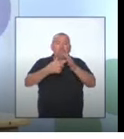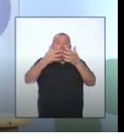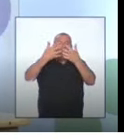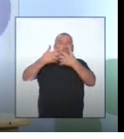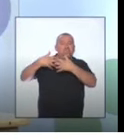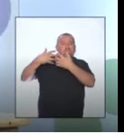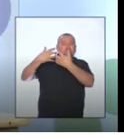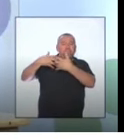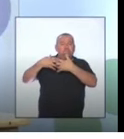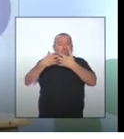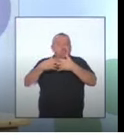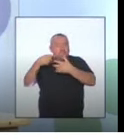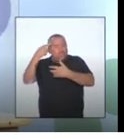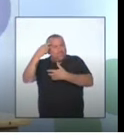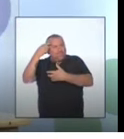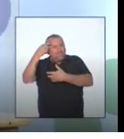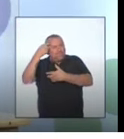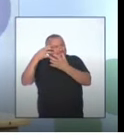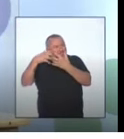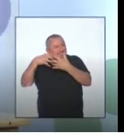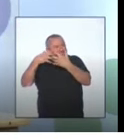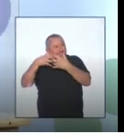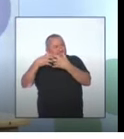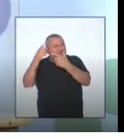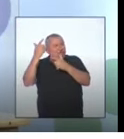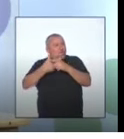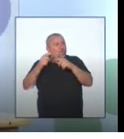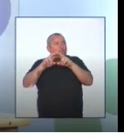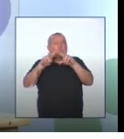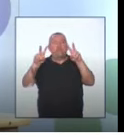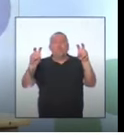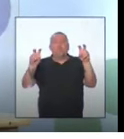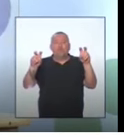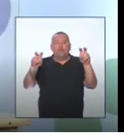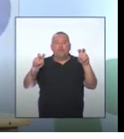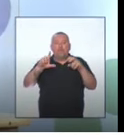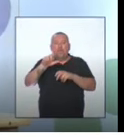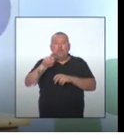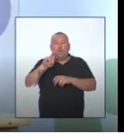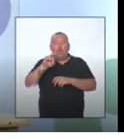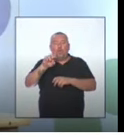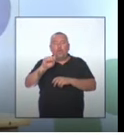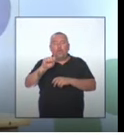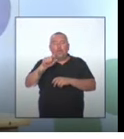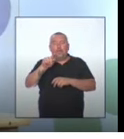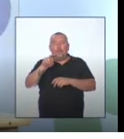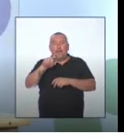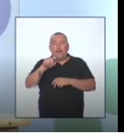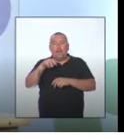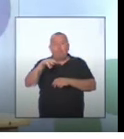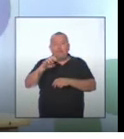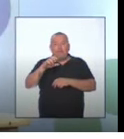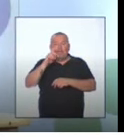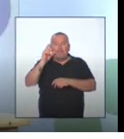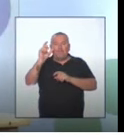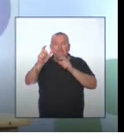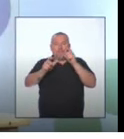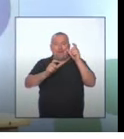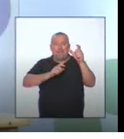reflexões internamente para que a gente possa pensar sobre esse assunto. O Luiz Guilherme coloca assim, xingamentos